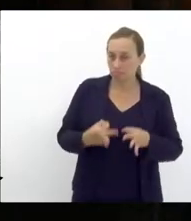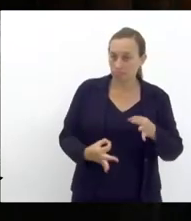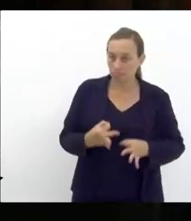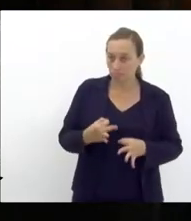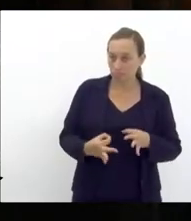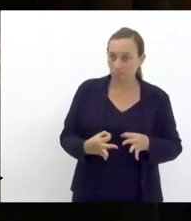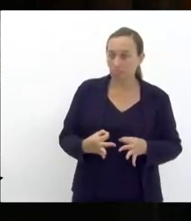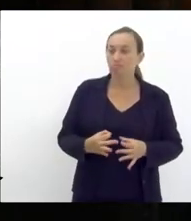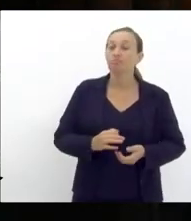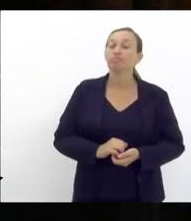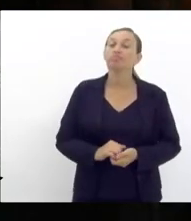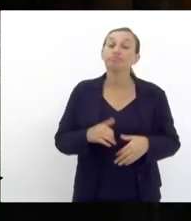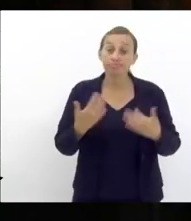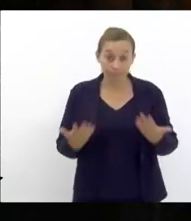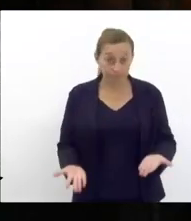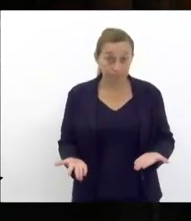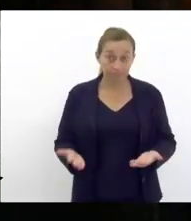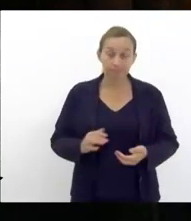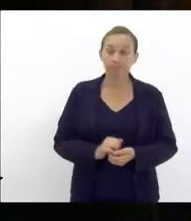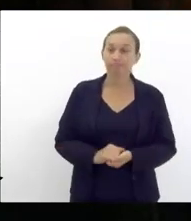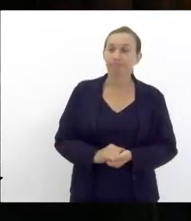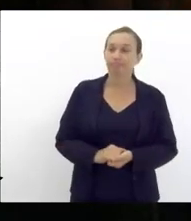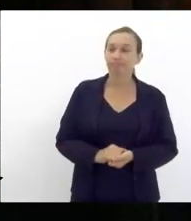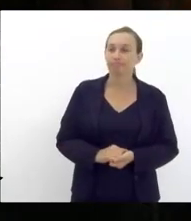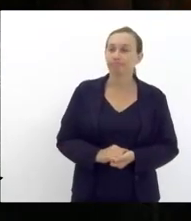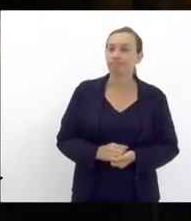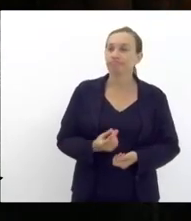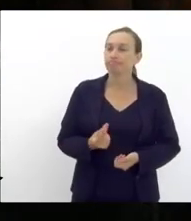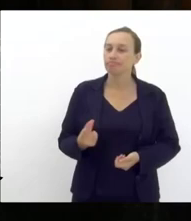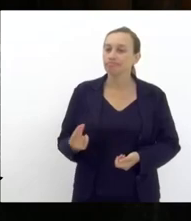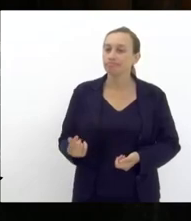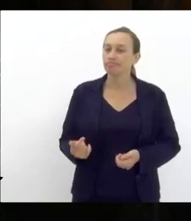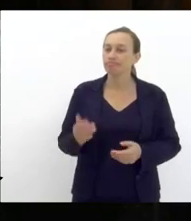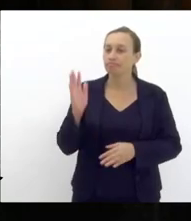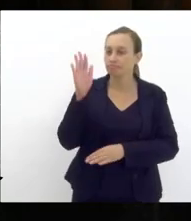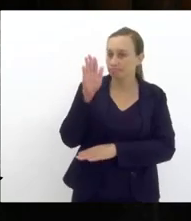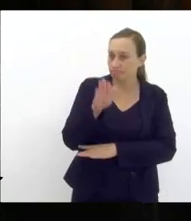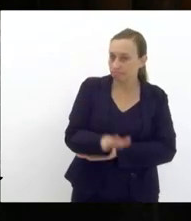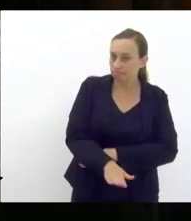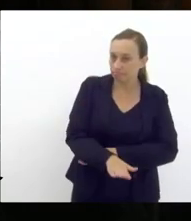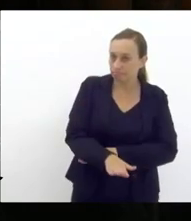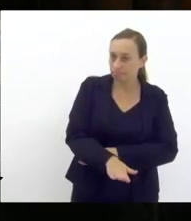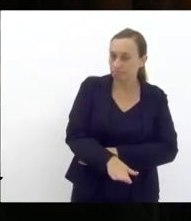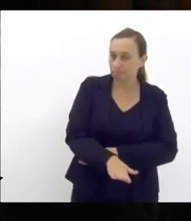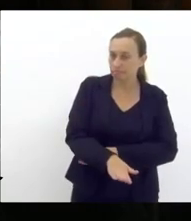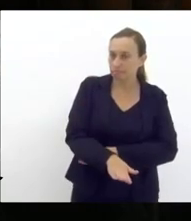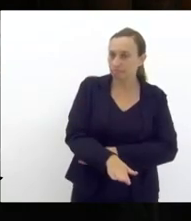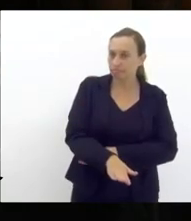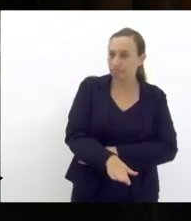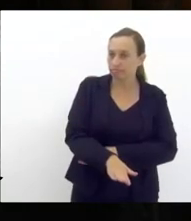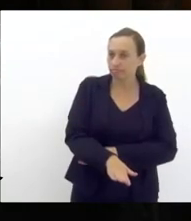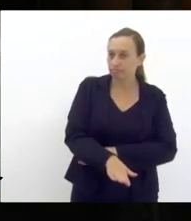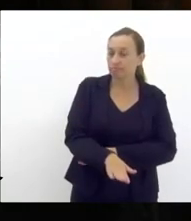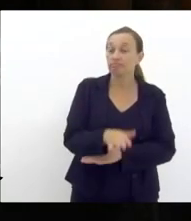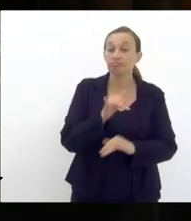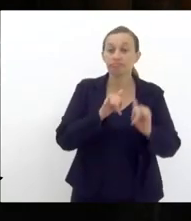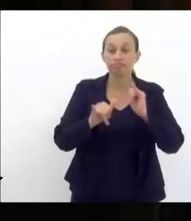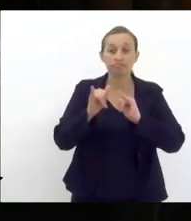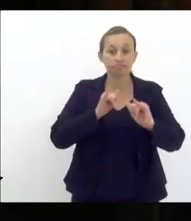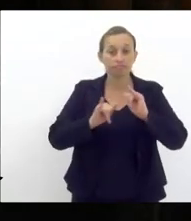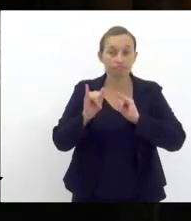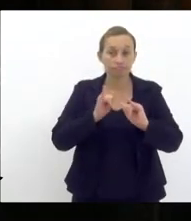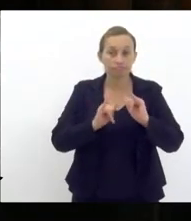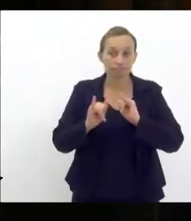Wilson witzel então saiu nesta tarde essa essa informação